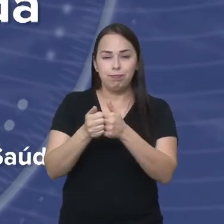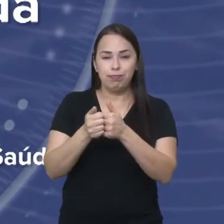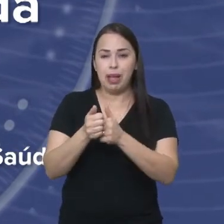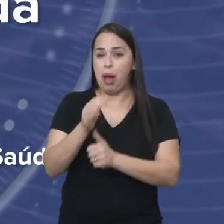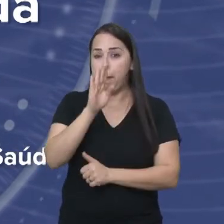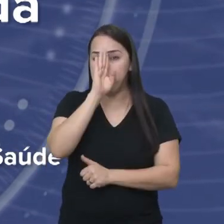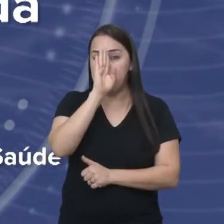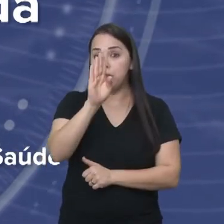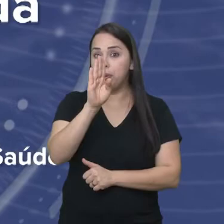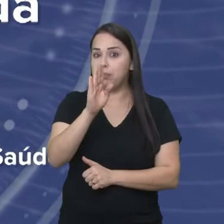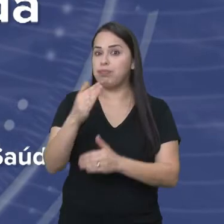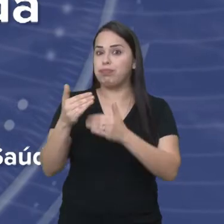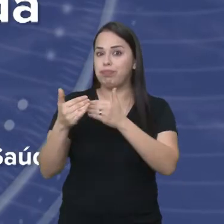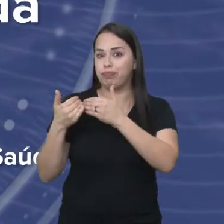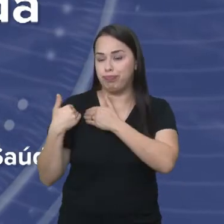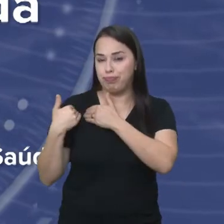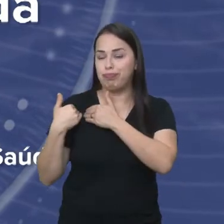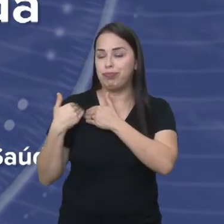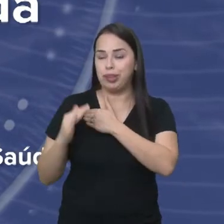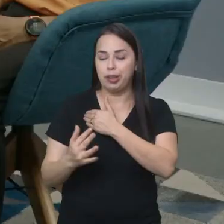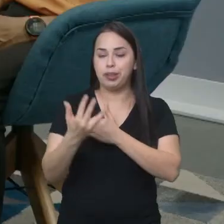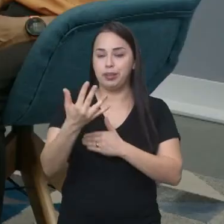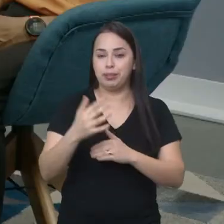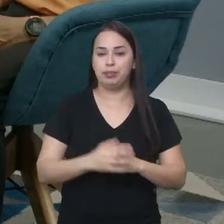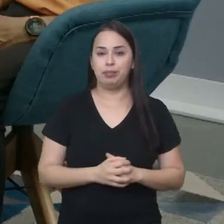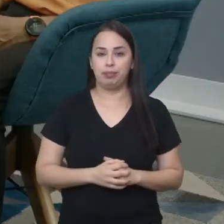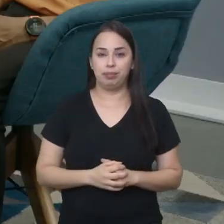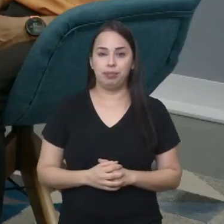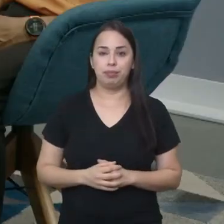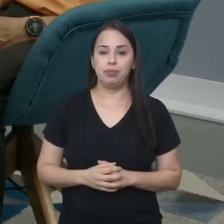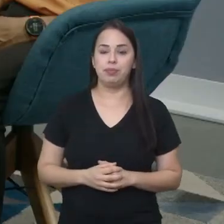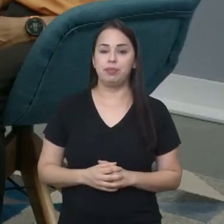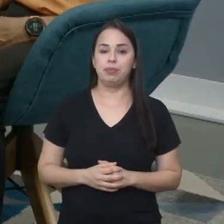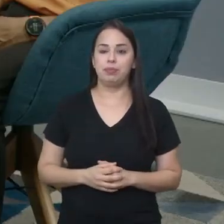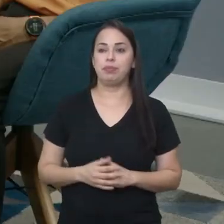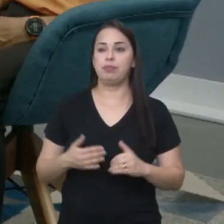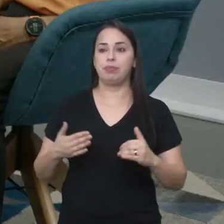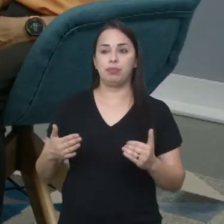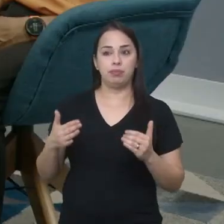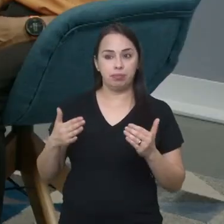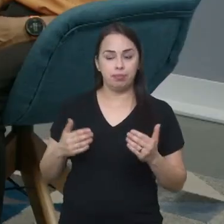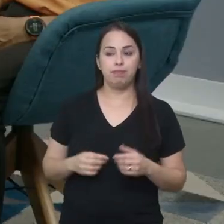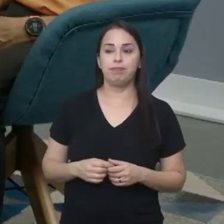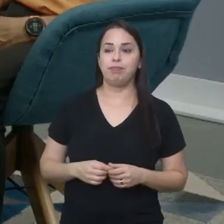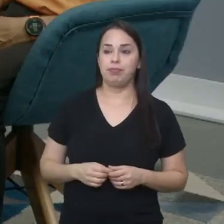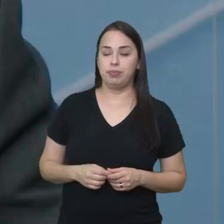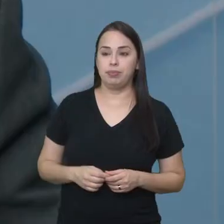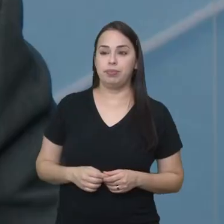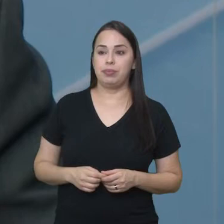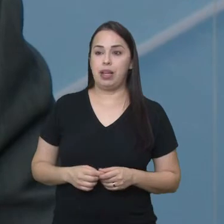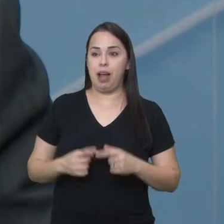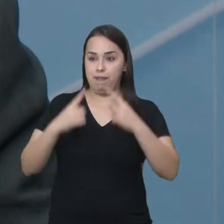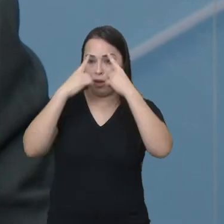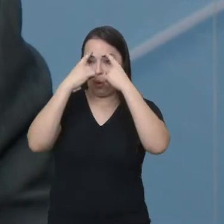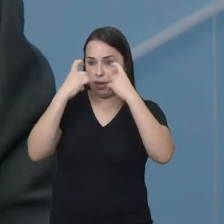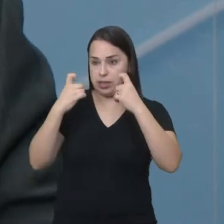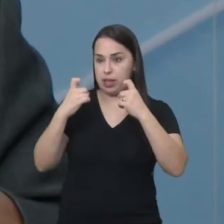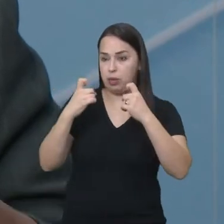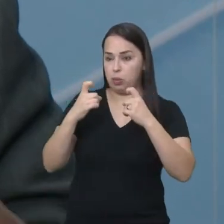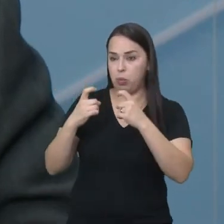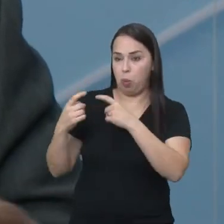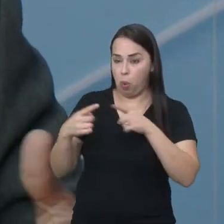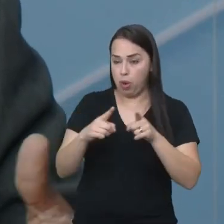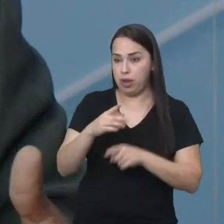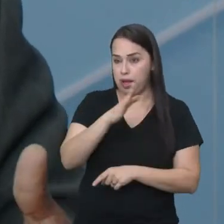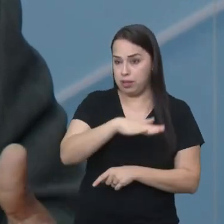principal gargalo. Sim. Gilson. A maioria da violência contra crianças e adolescentes são de pessoas